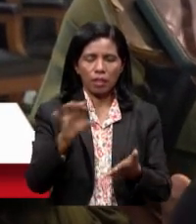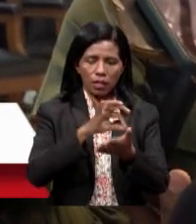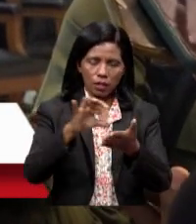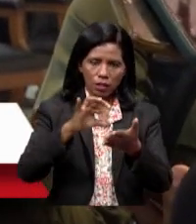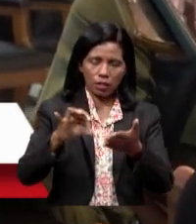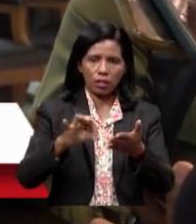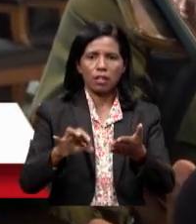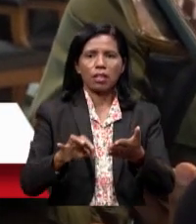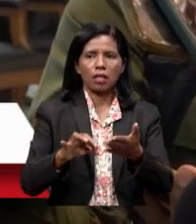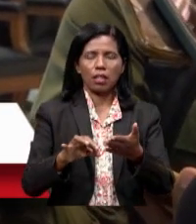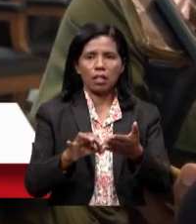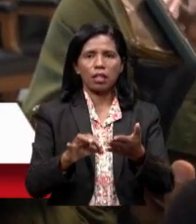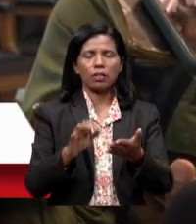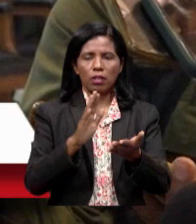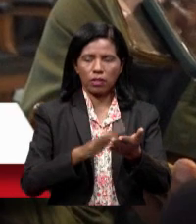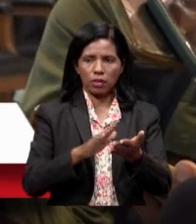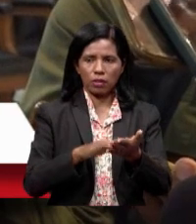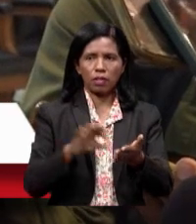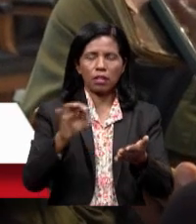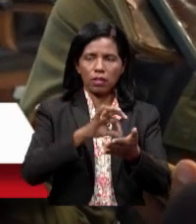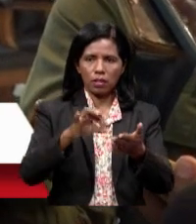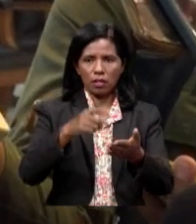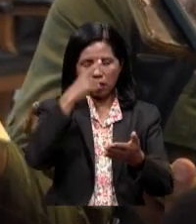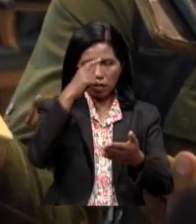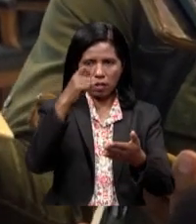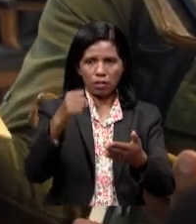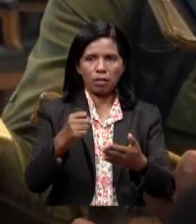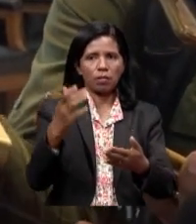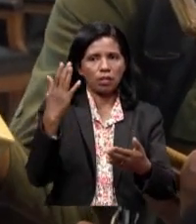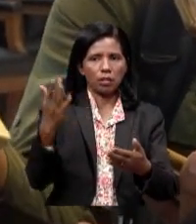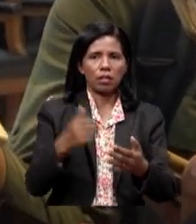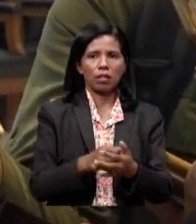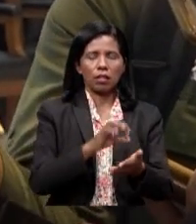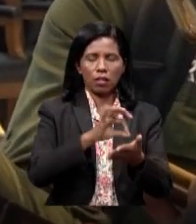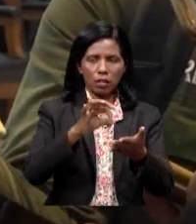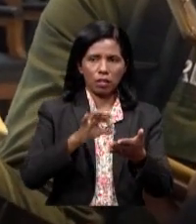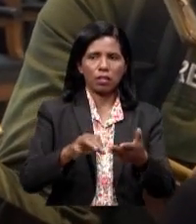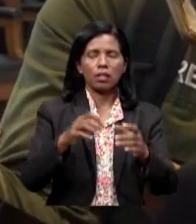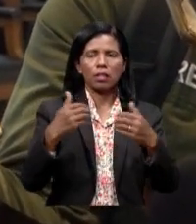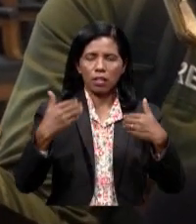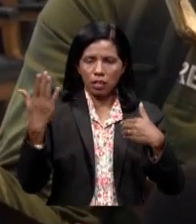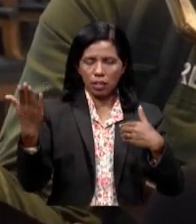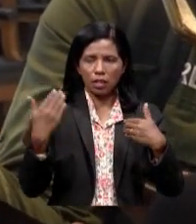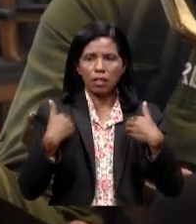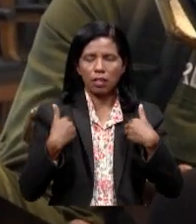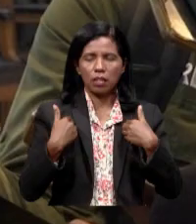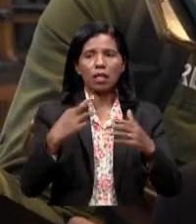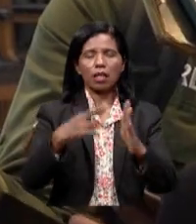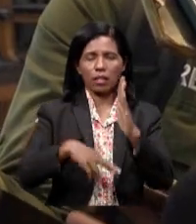contrato. Assina te contrato, também é contrato na Lara, é contrato Lara, né? E há